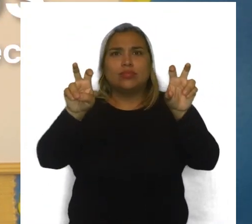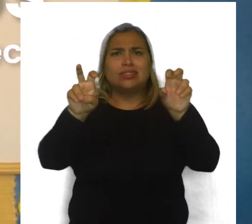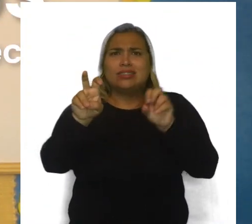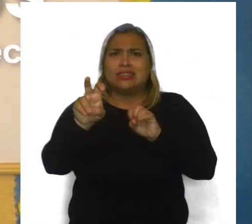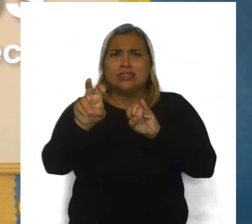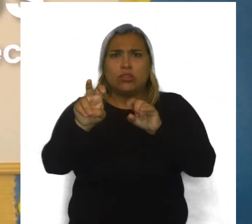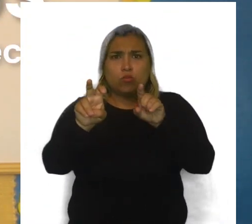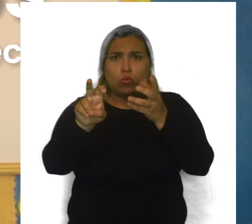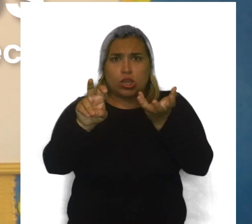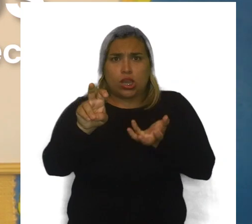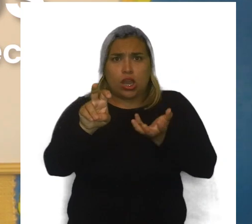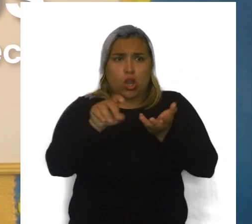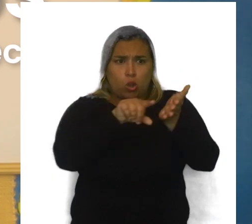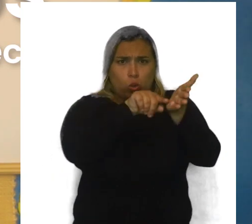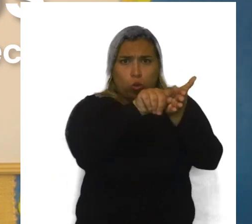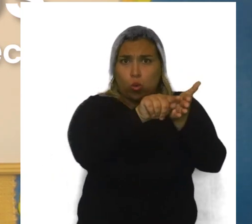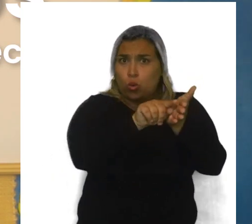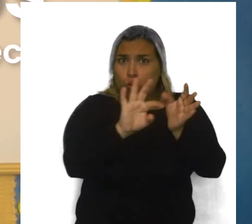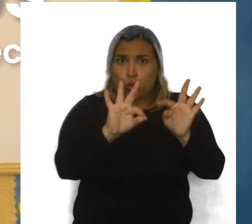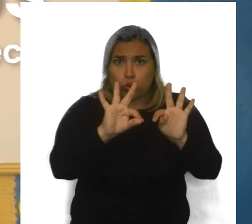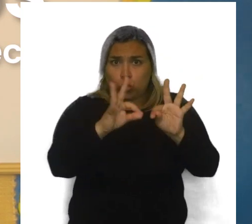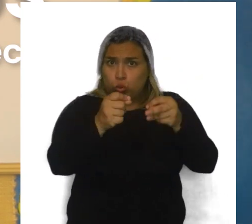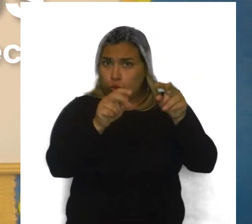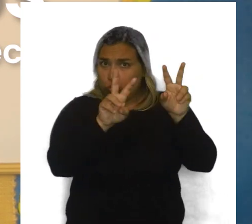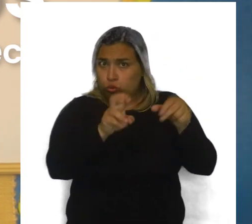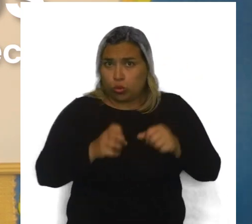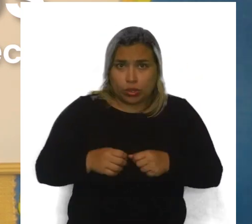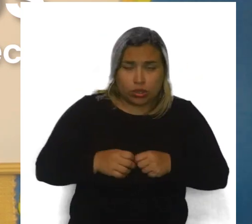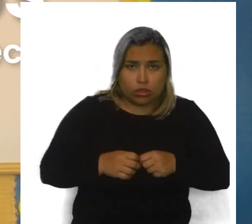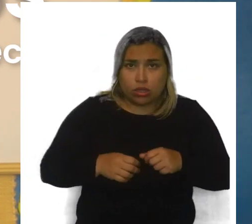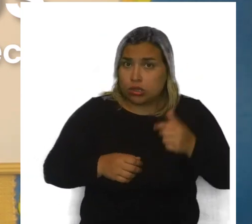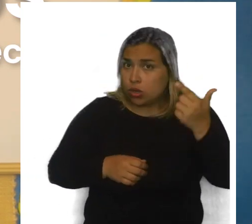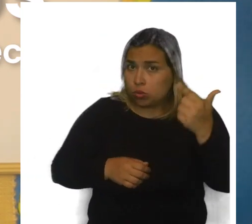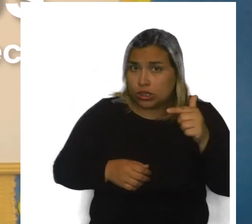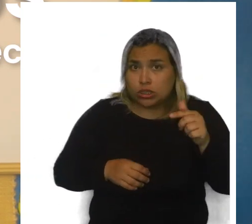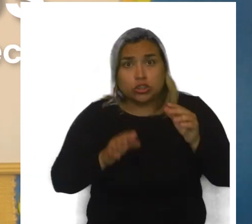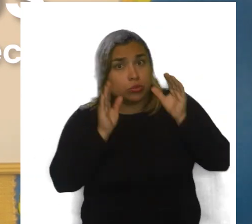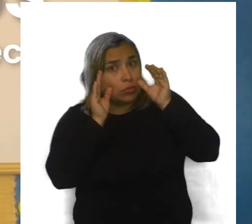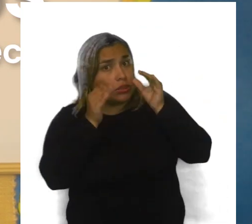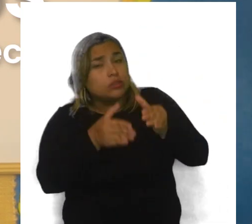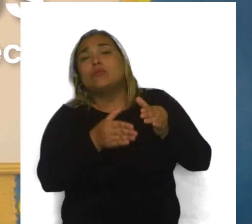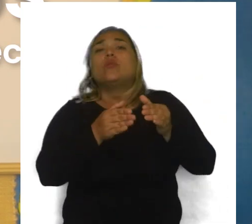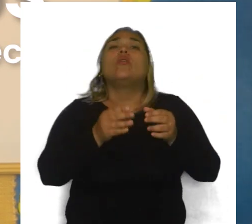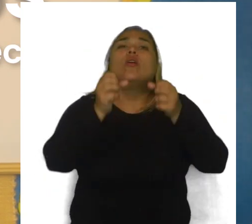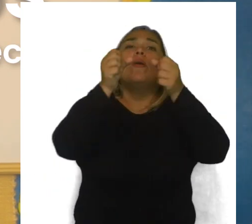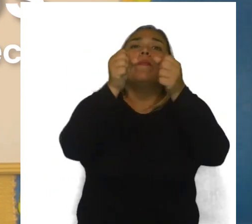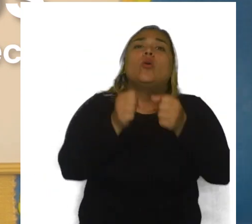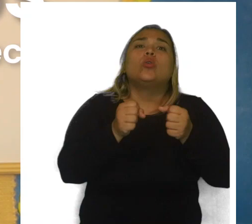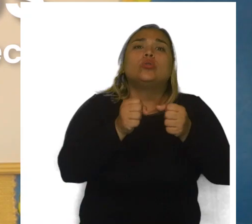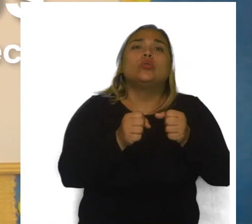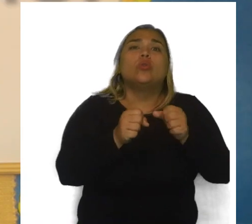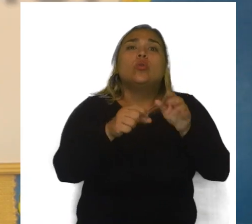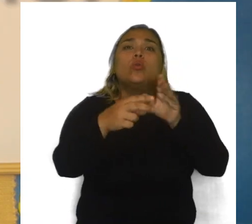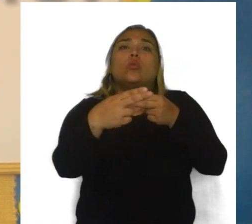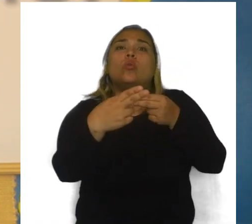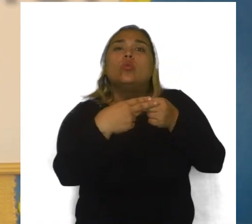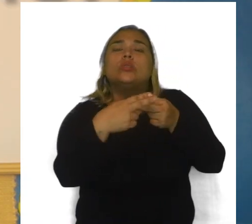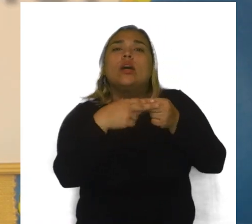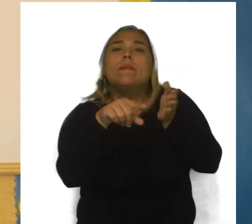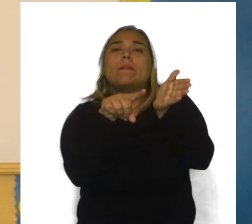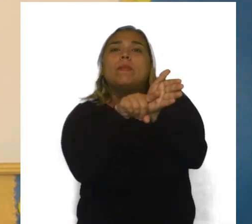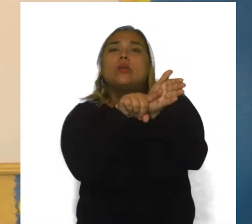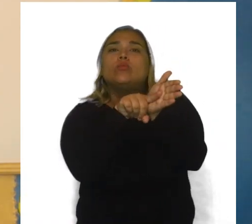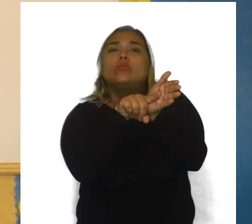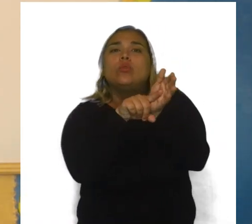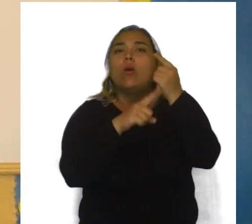ao Google para procurar tudo sobre um assunto, mas que não contém o subtema específico, pode usar o sinal de menos.